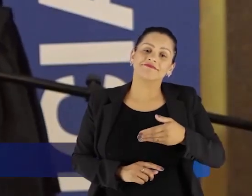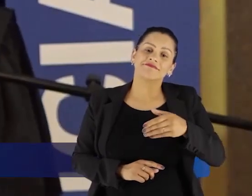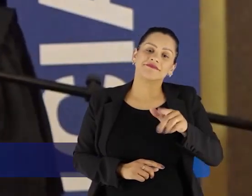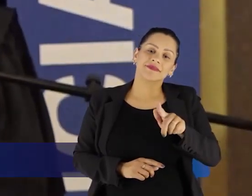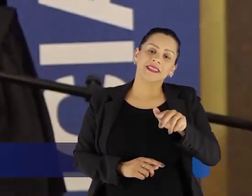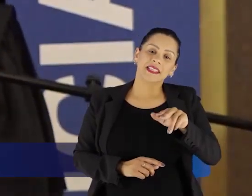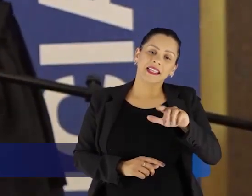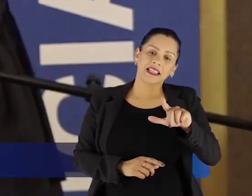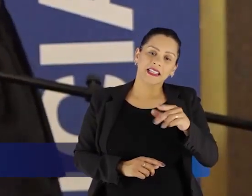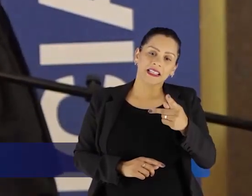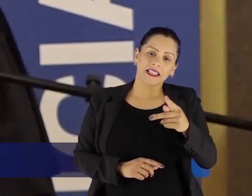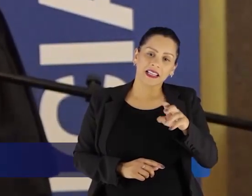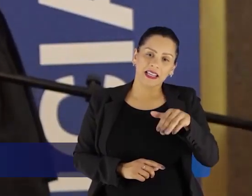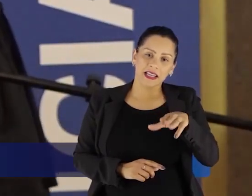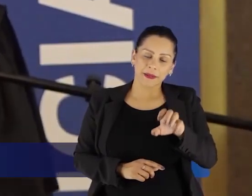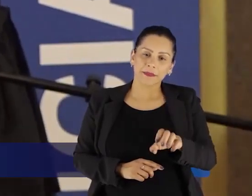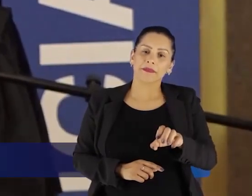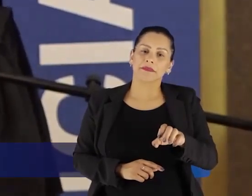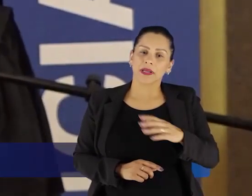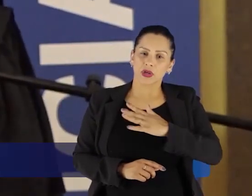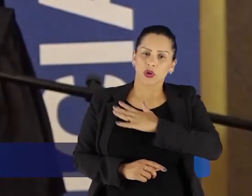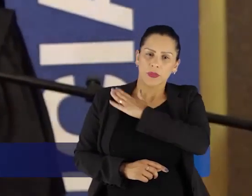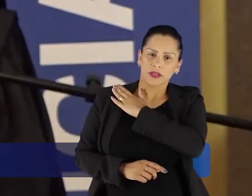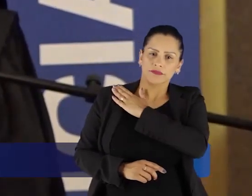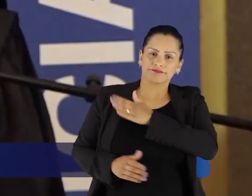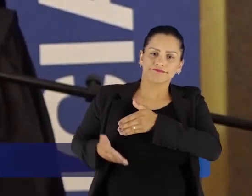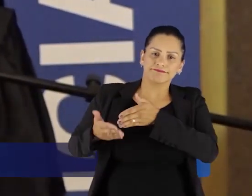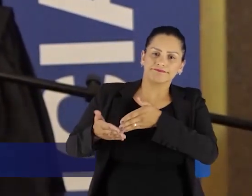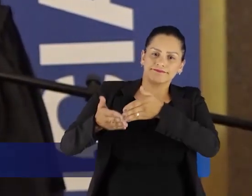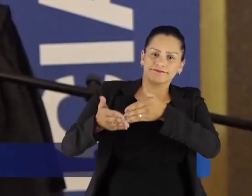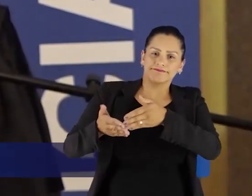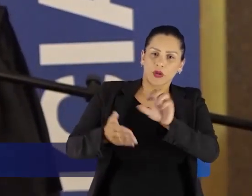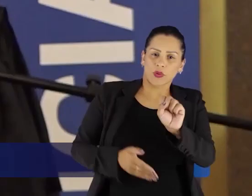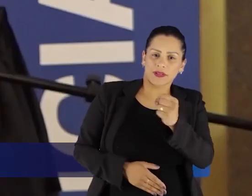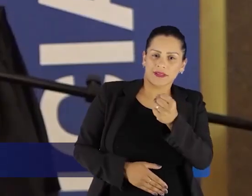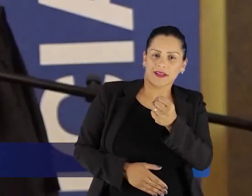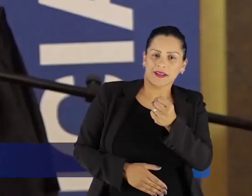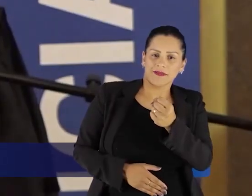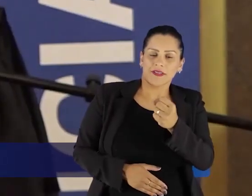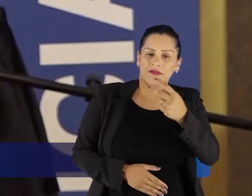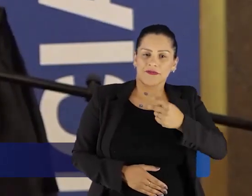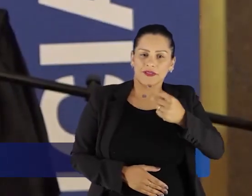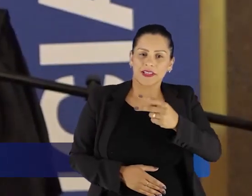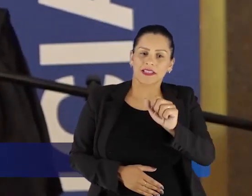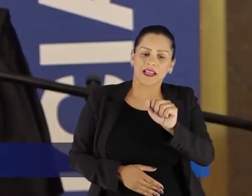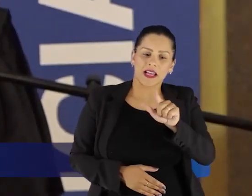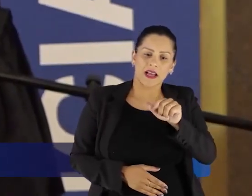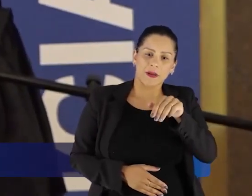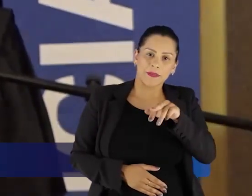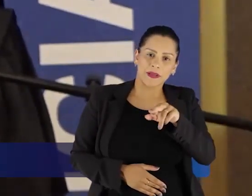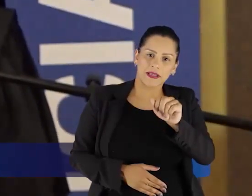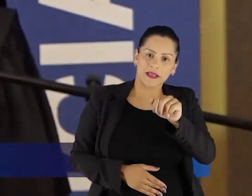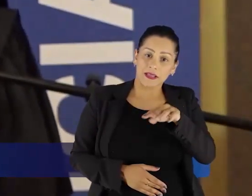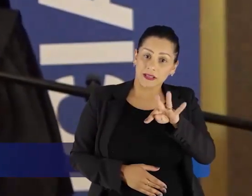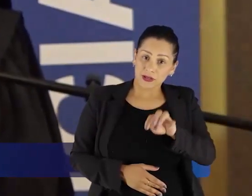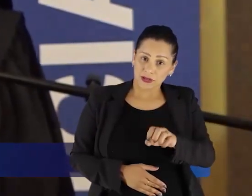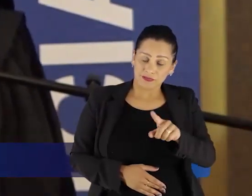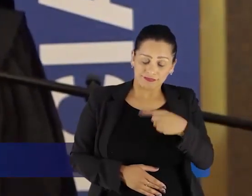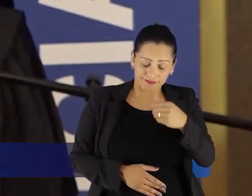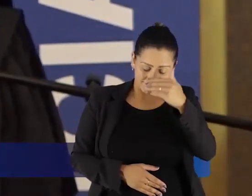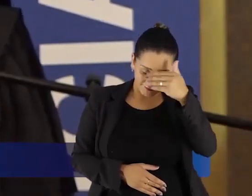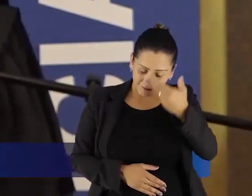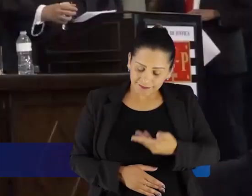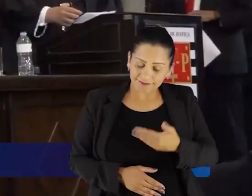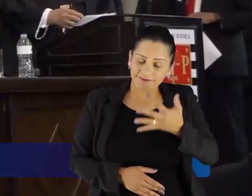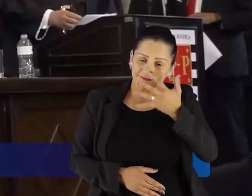Silva Costa comandante do 8º Distrito Naval vice-almirante o nosso respeito a nossa